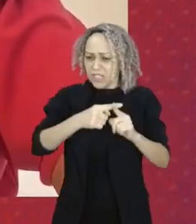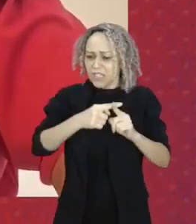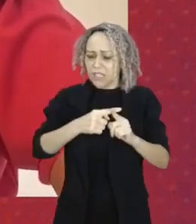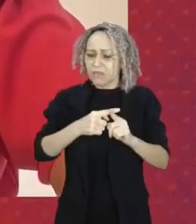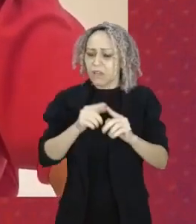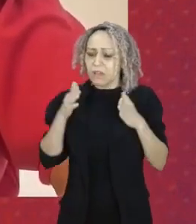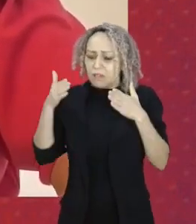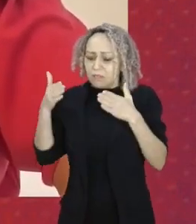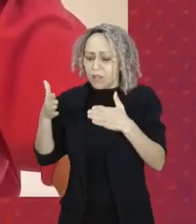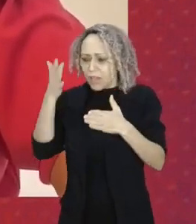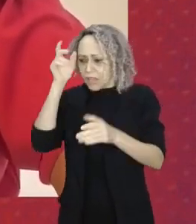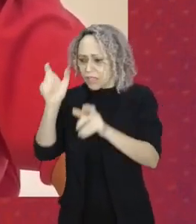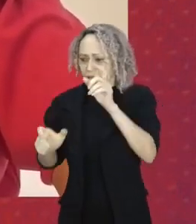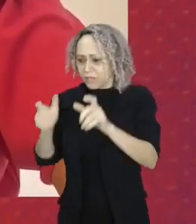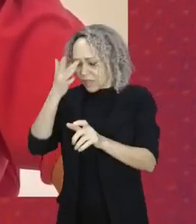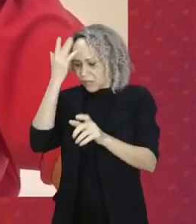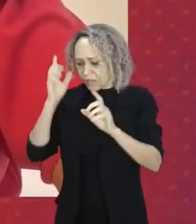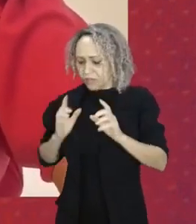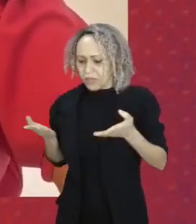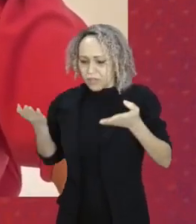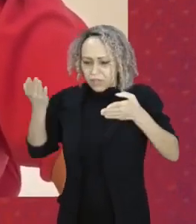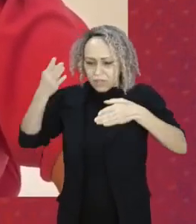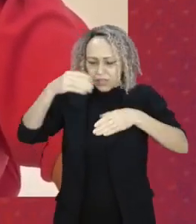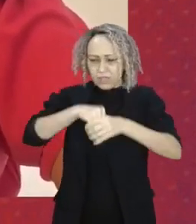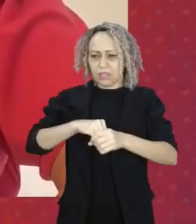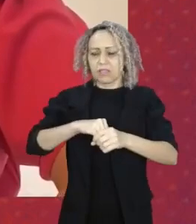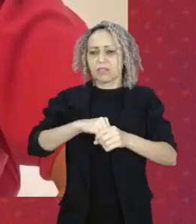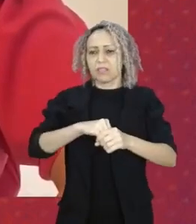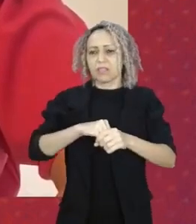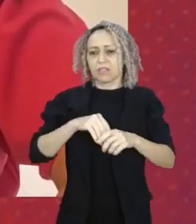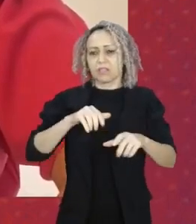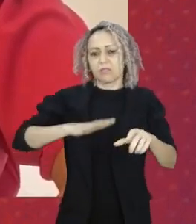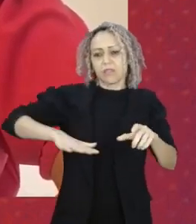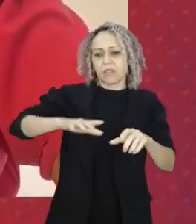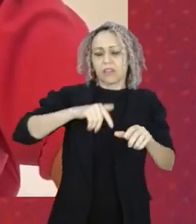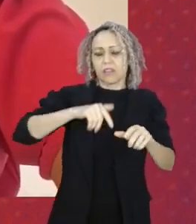com deficiência no mercado de trabalho, havendo um percentual de vagas